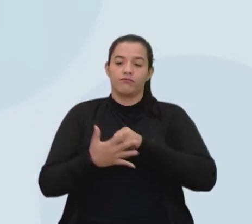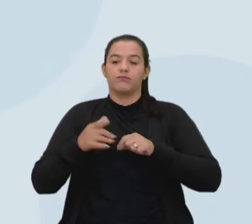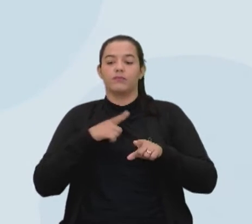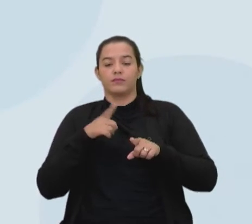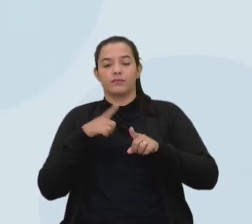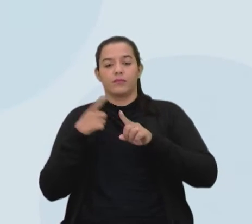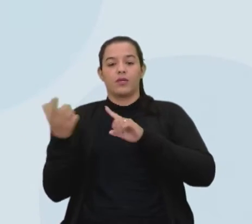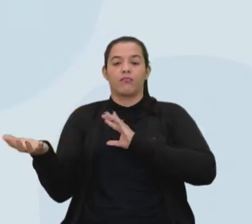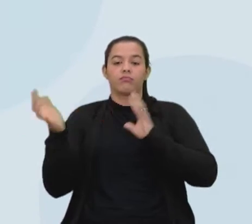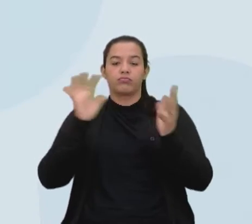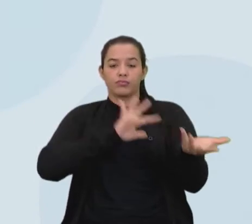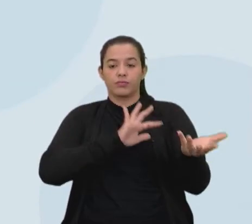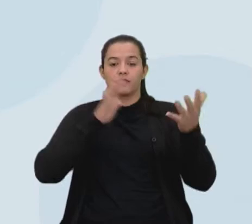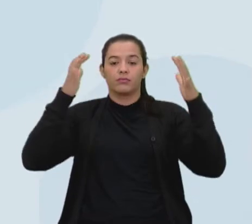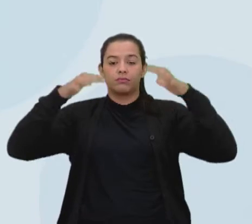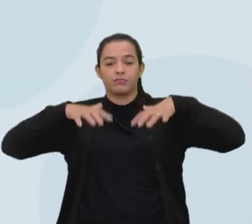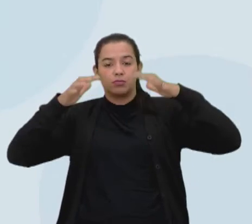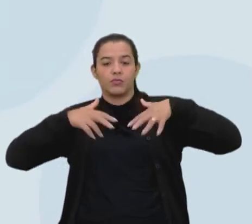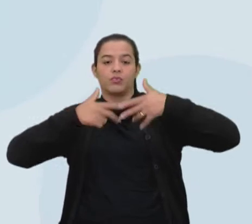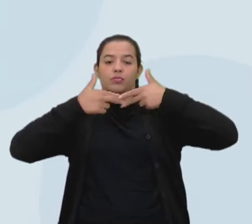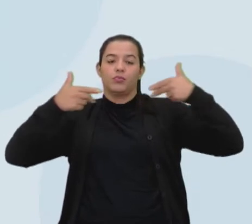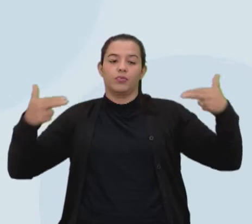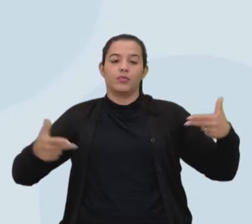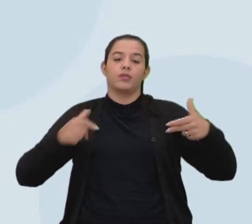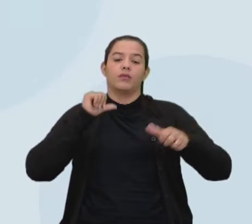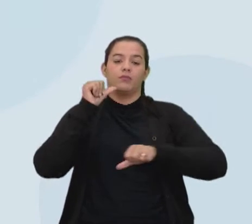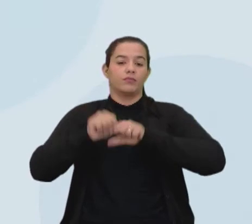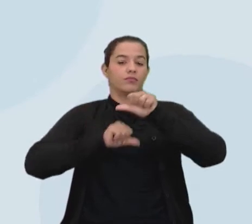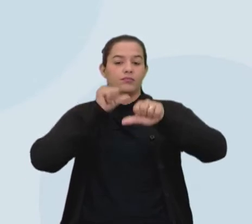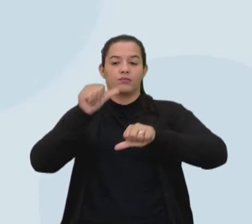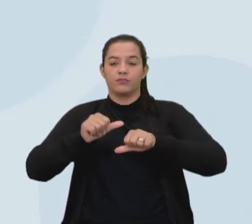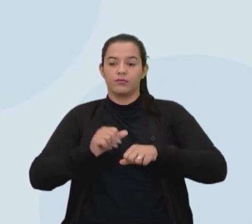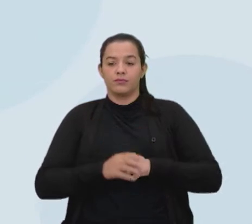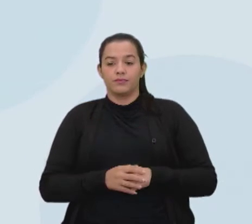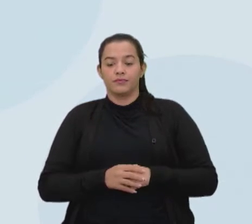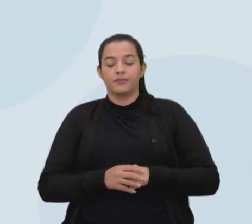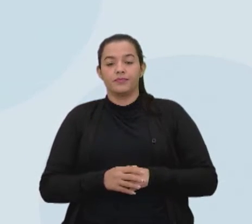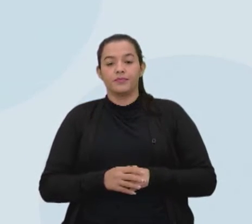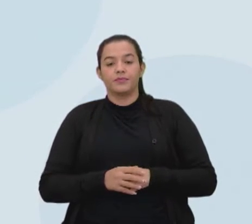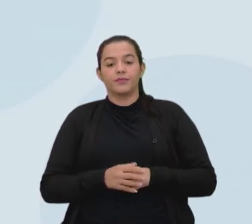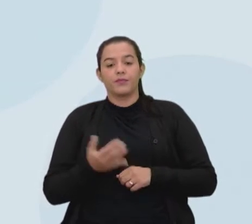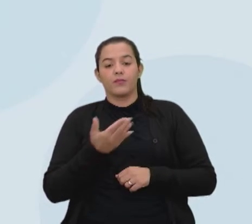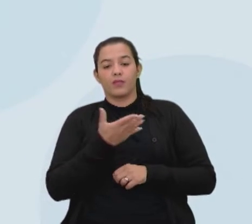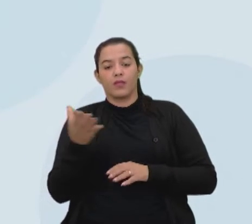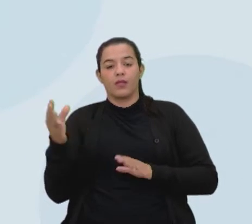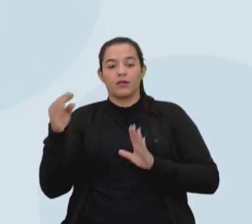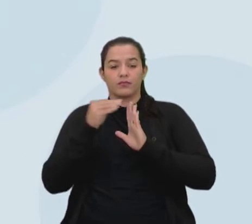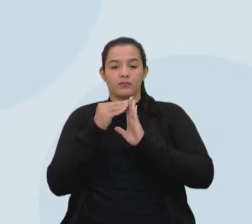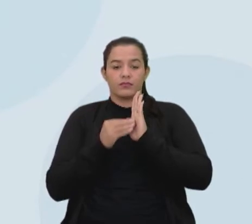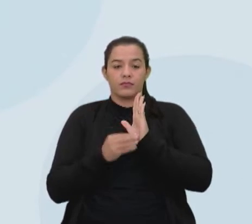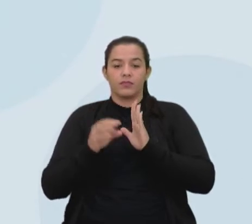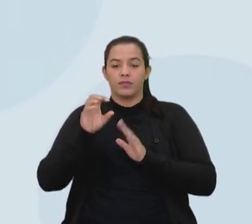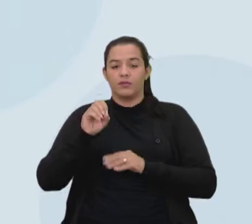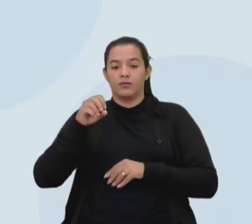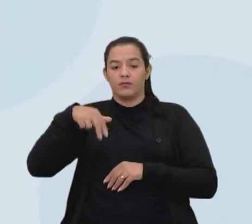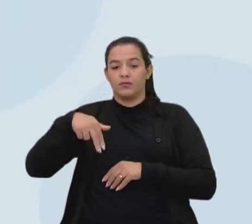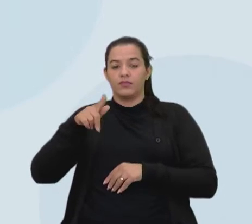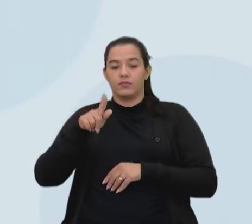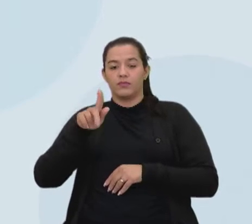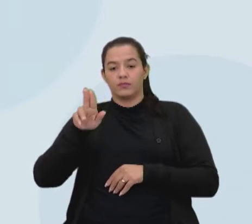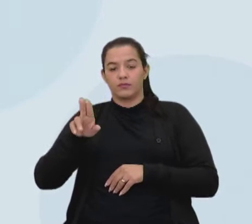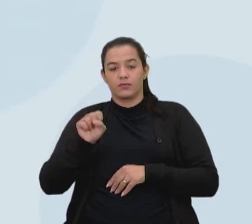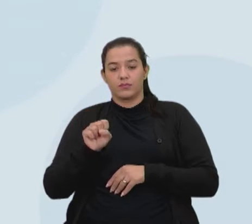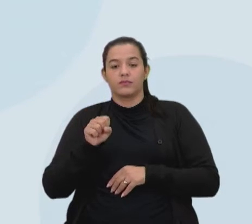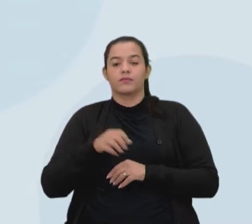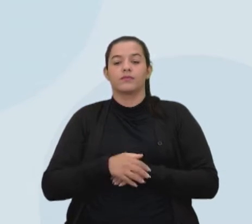armados provocaram um aumento radical dos famintos no planeta. Registra o relatório da ONG Ação Agrária Alemã.